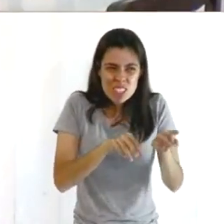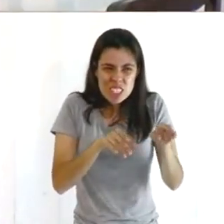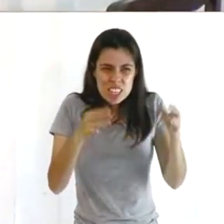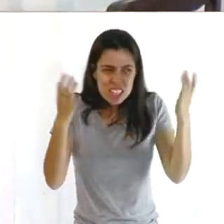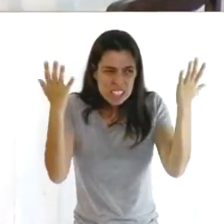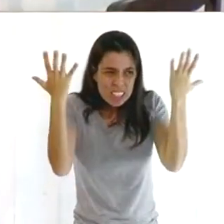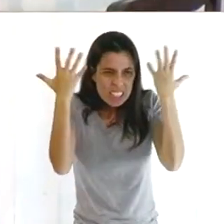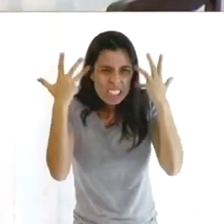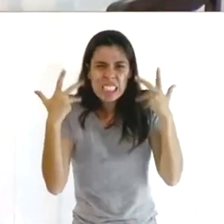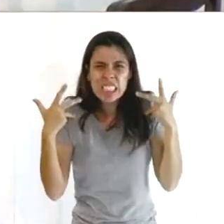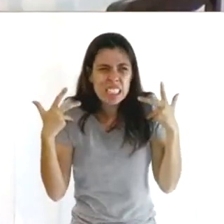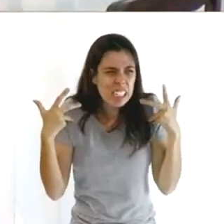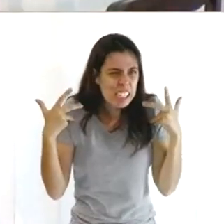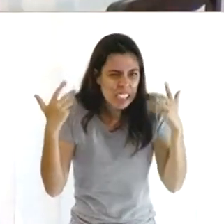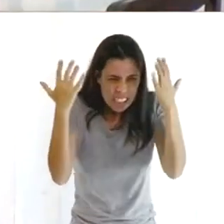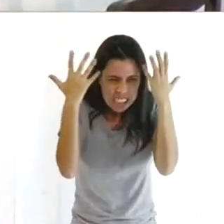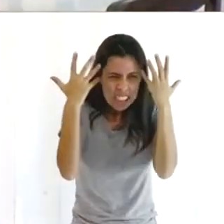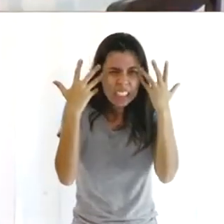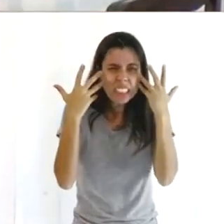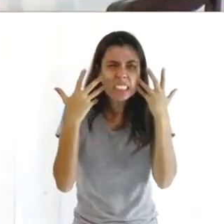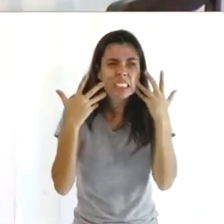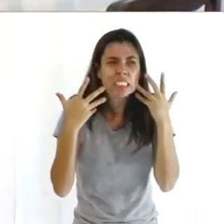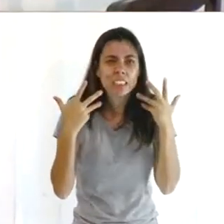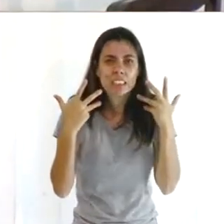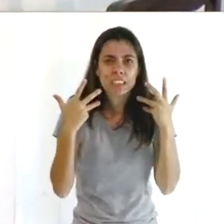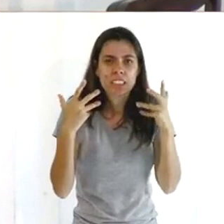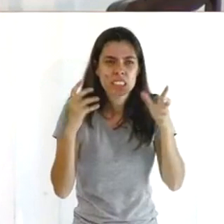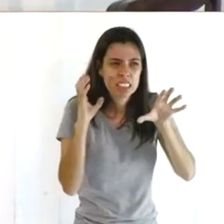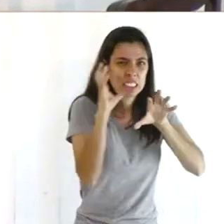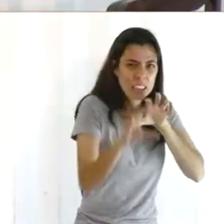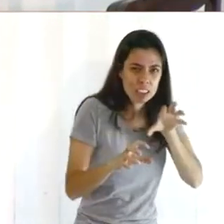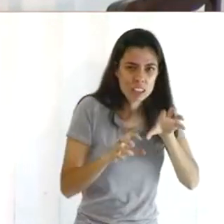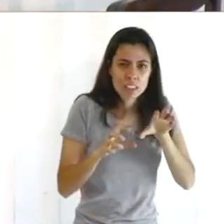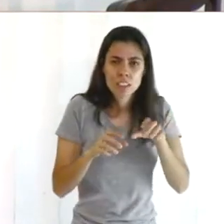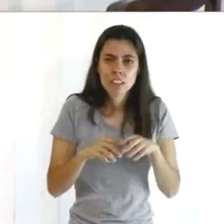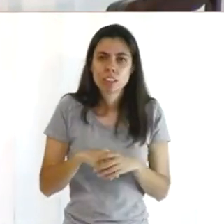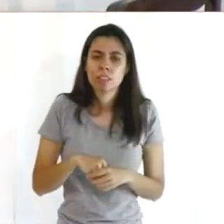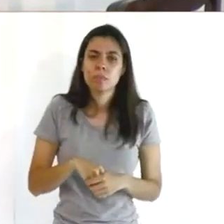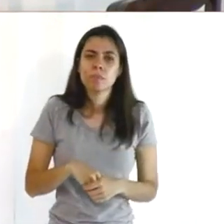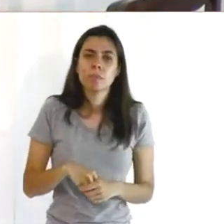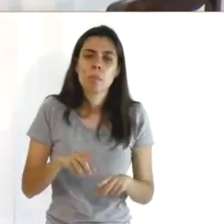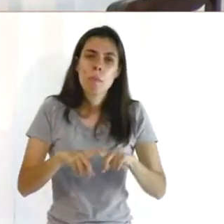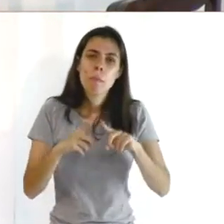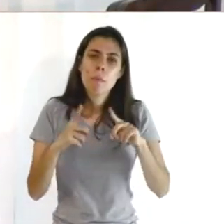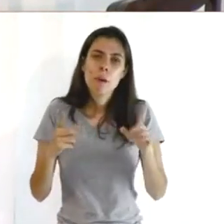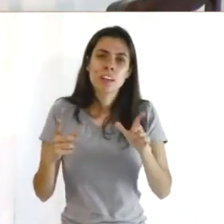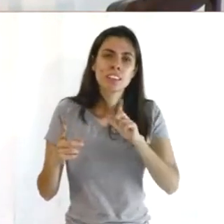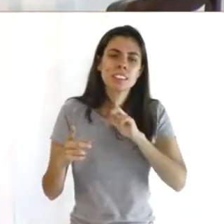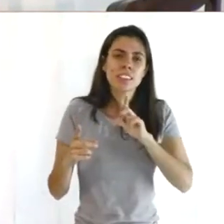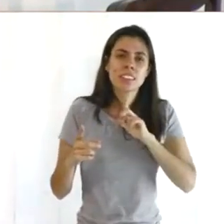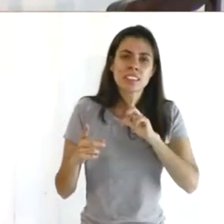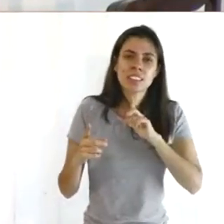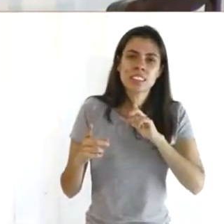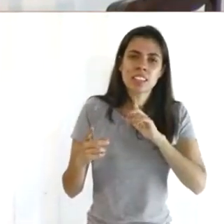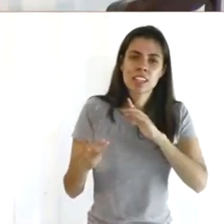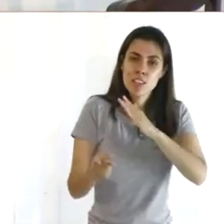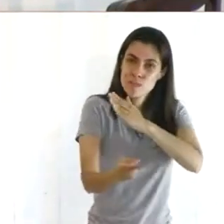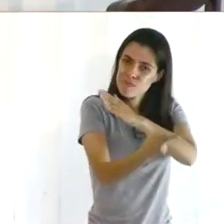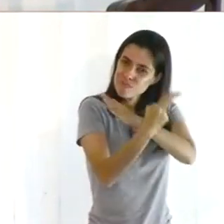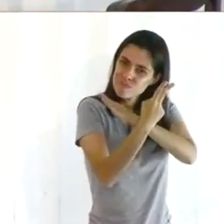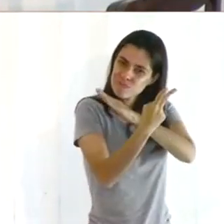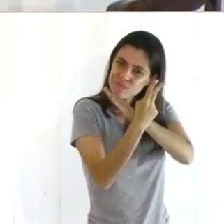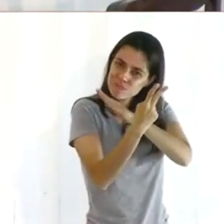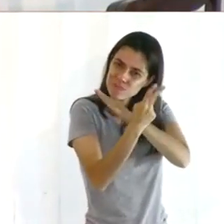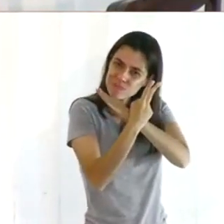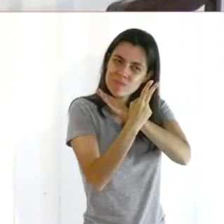para devorá-lo. Ele se sente assim, mas ele tem no Senhor o socorro, o refúgio, a fortaleza. E por